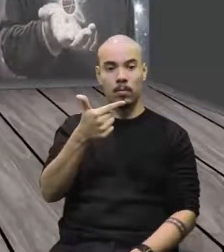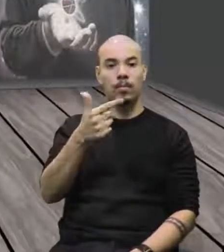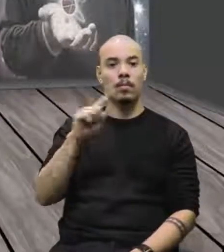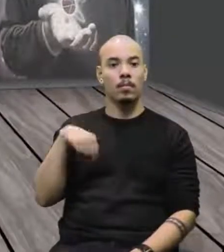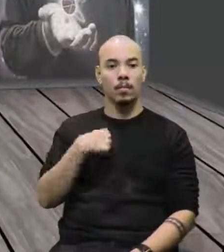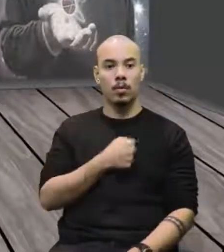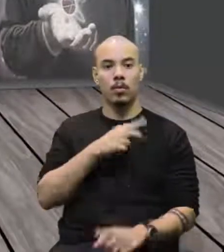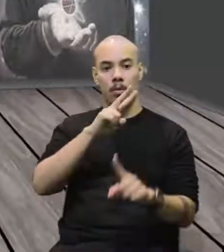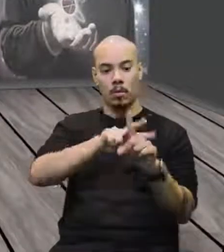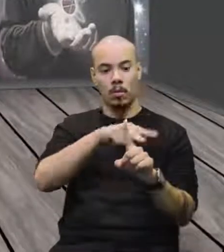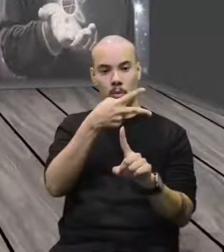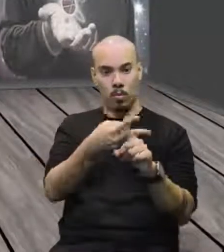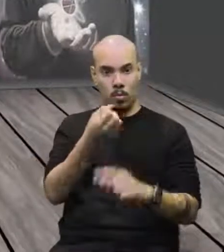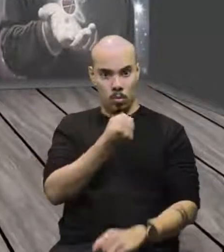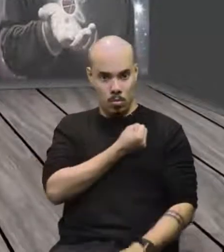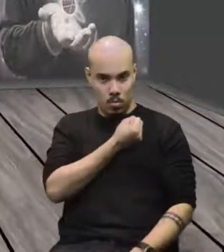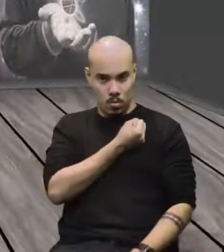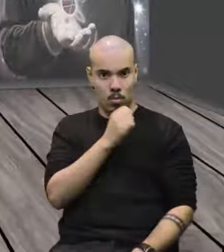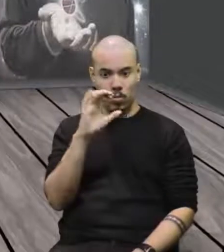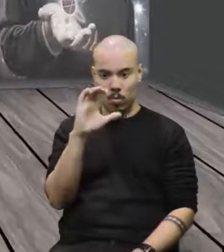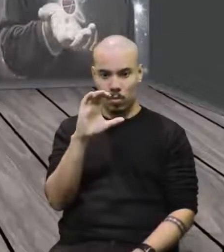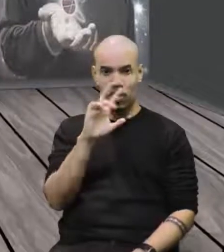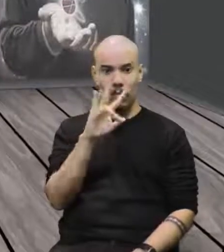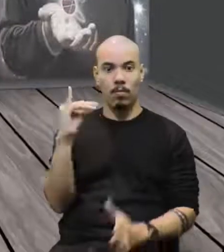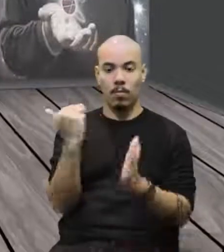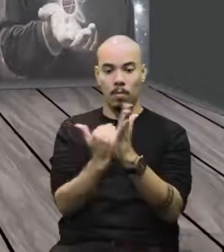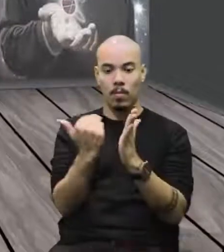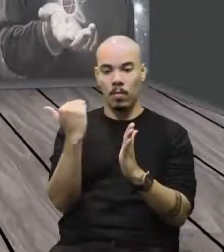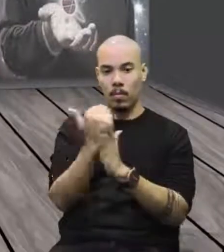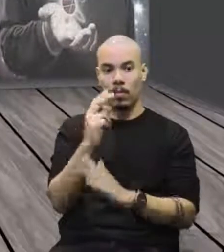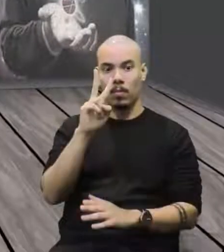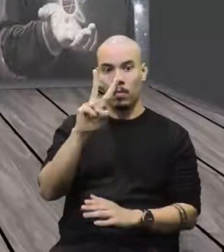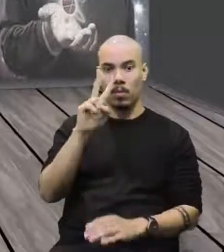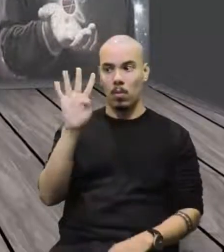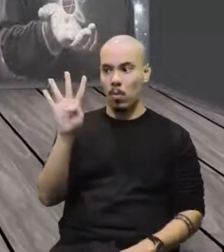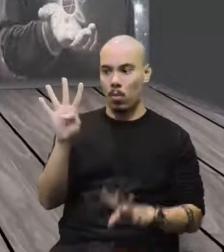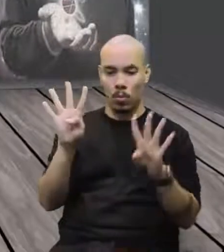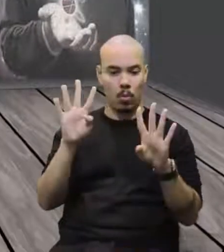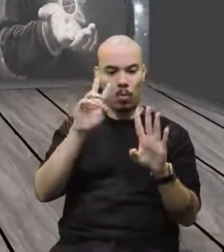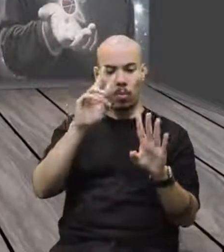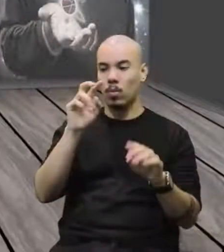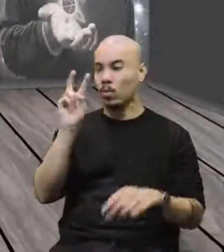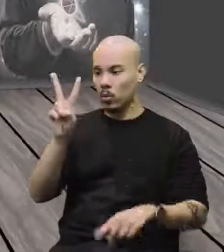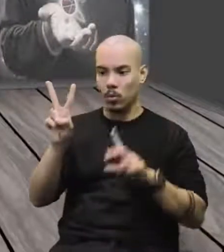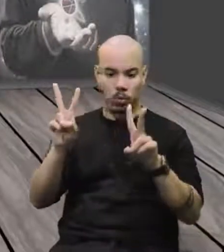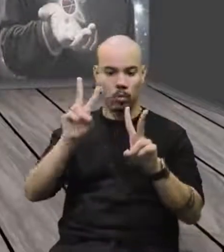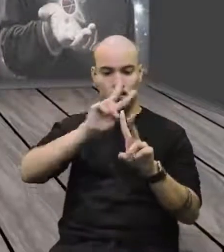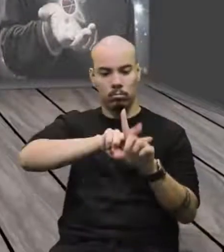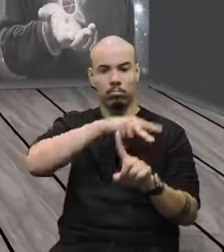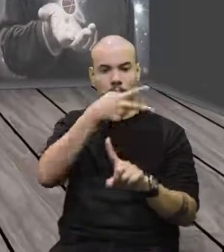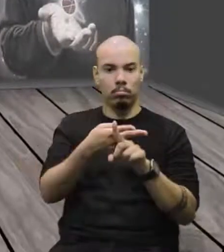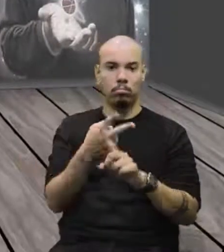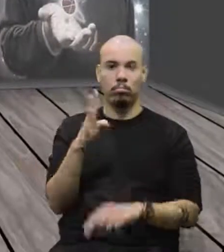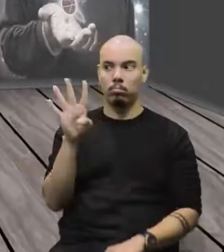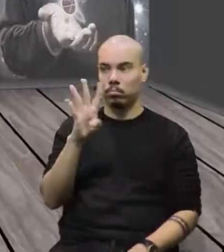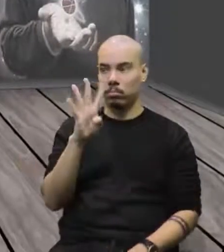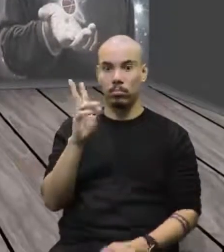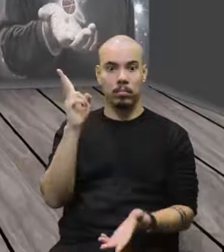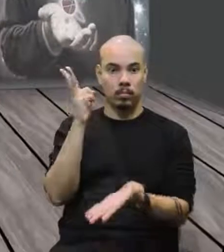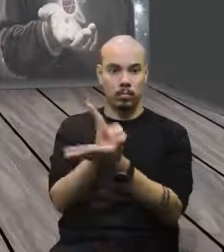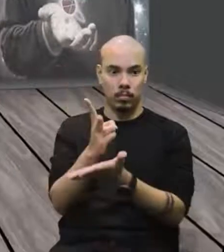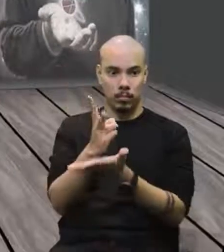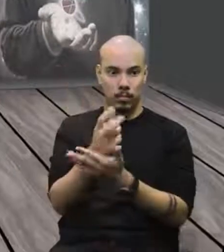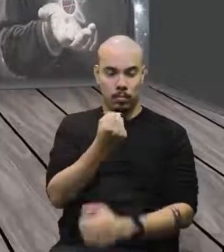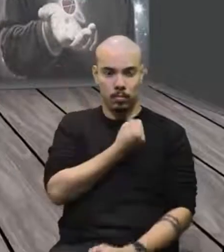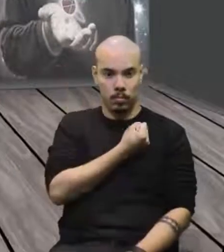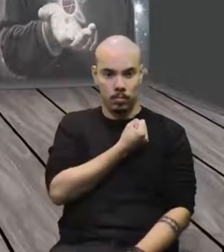vamos duplicar o valor da corrente, aumentar o valor 2 vezes, certo? E manter o outro valor,